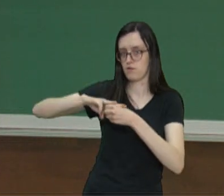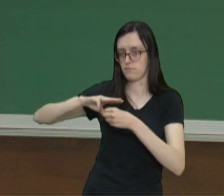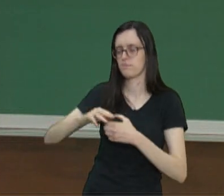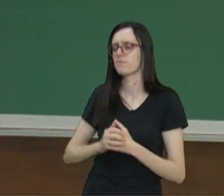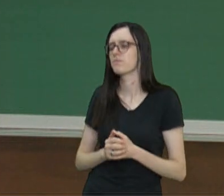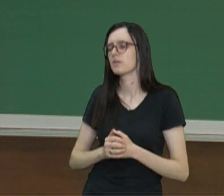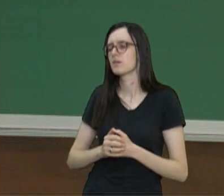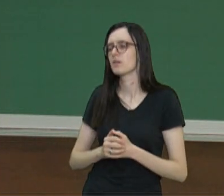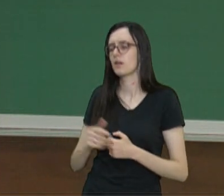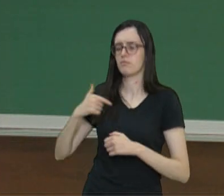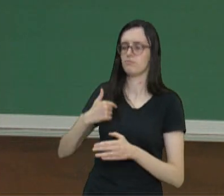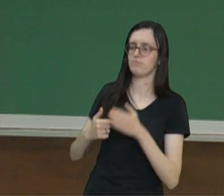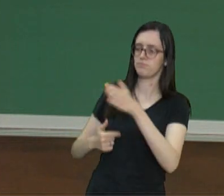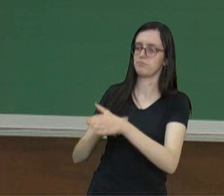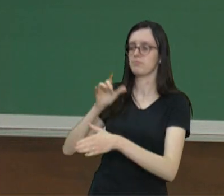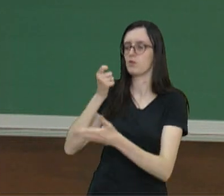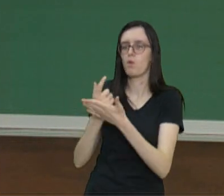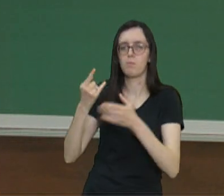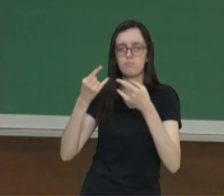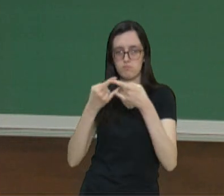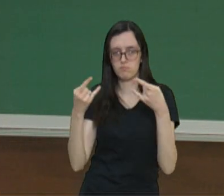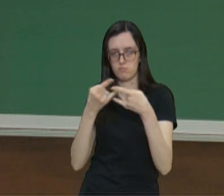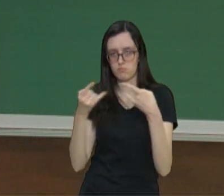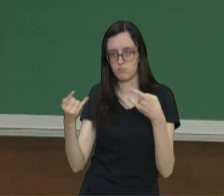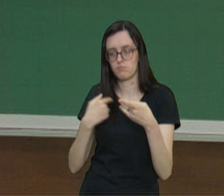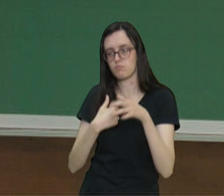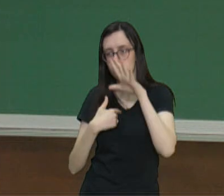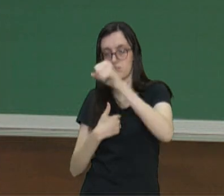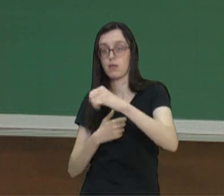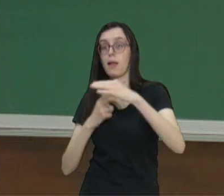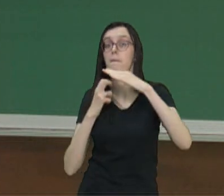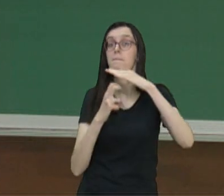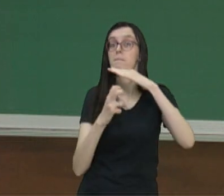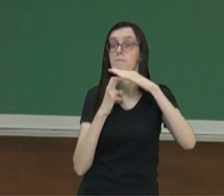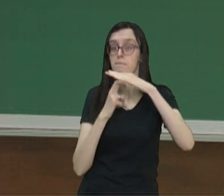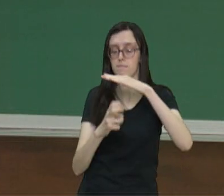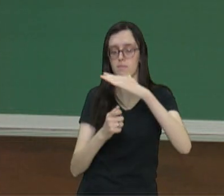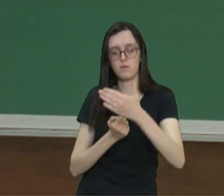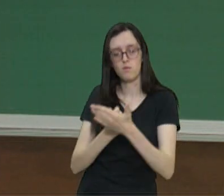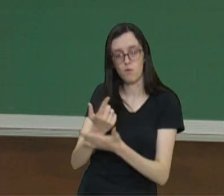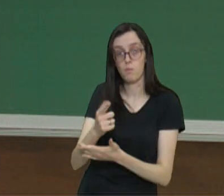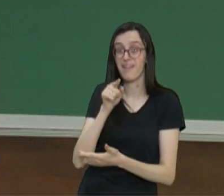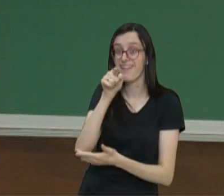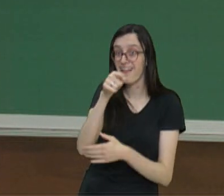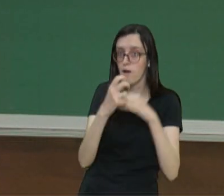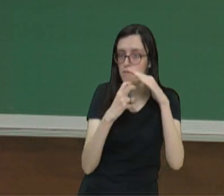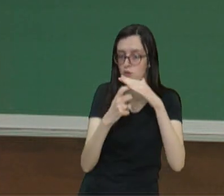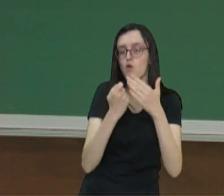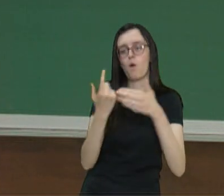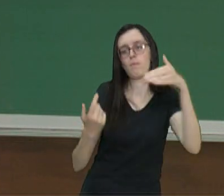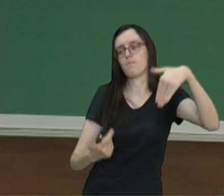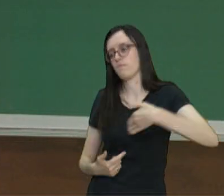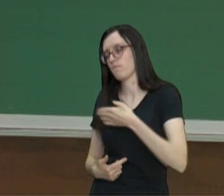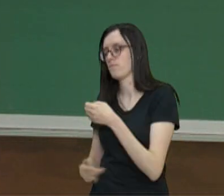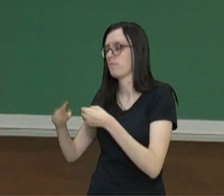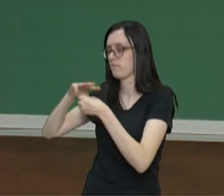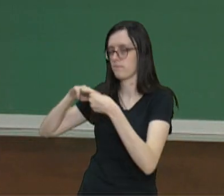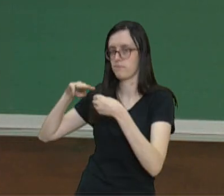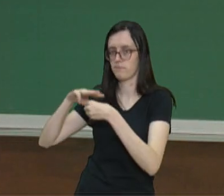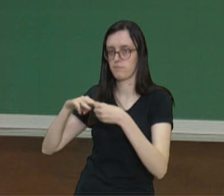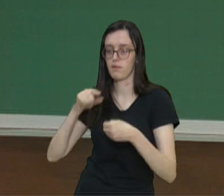né, a passagenzinha para van, eu tenho que ir lá no metrô e comprar lá na estação de metrô. Nesse lugar ele